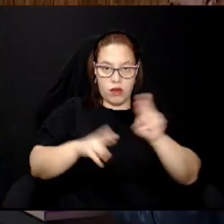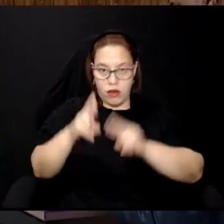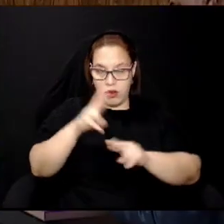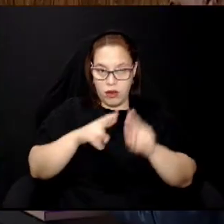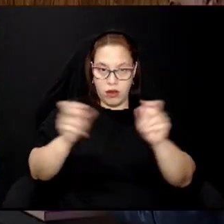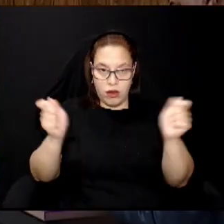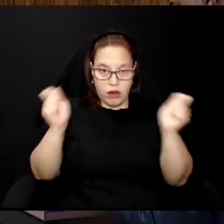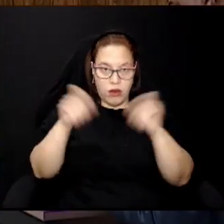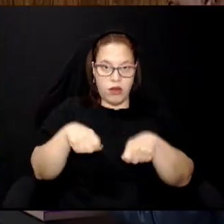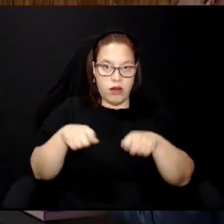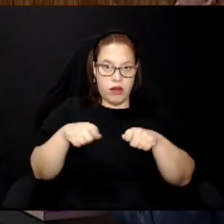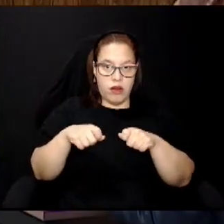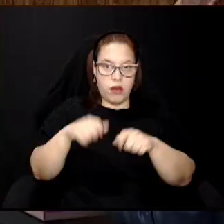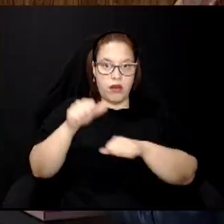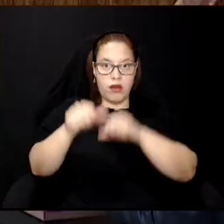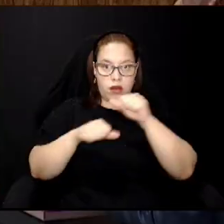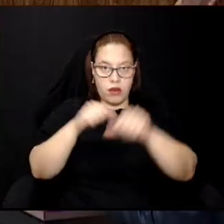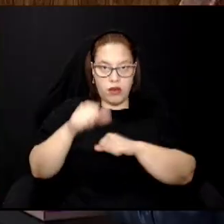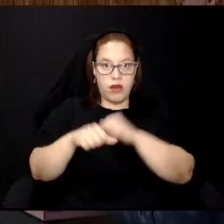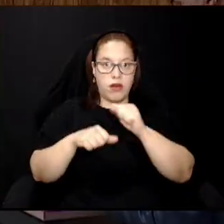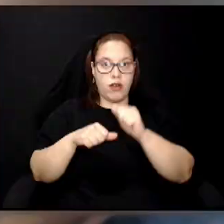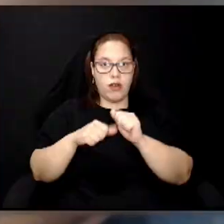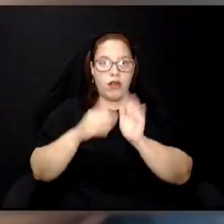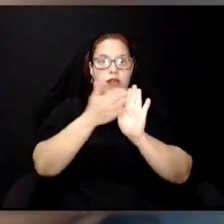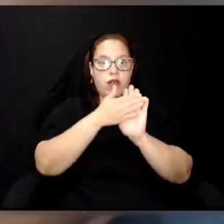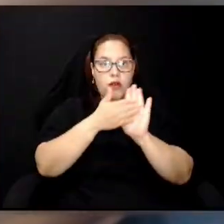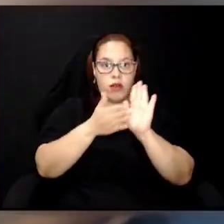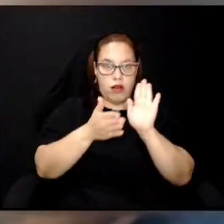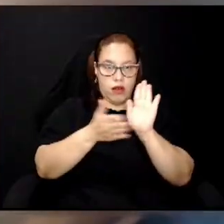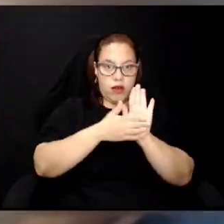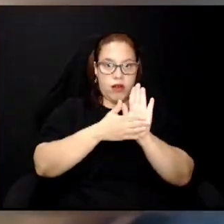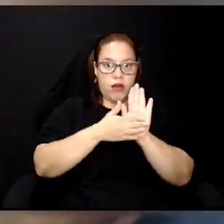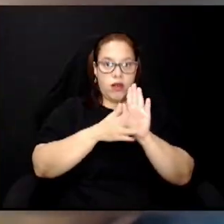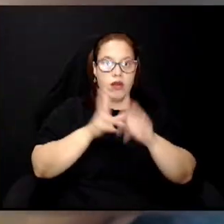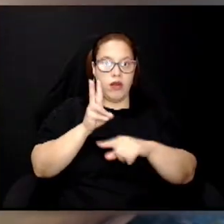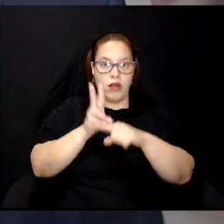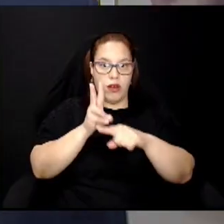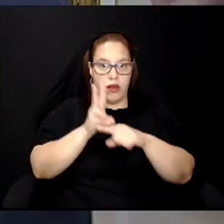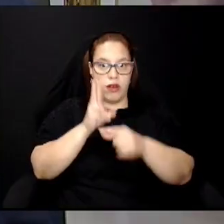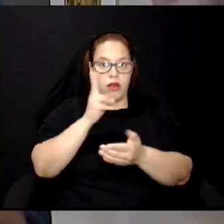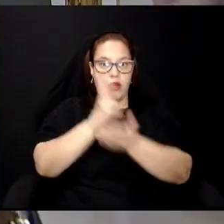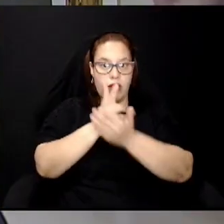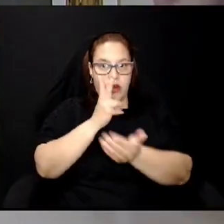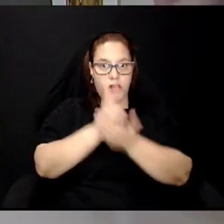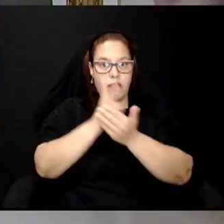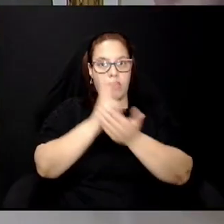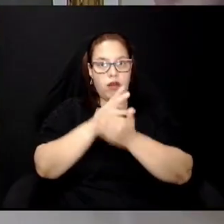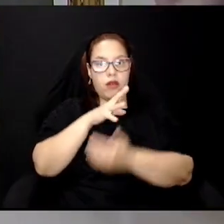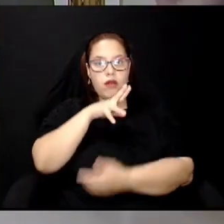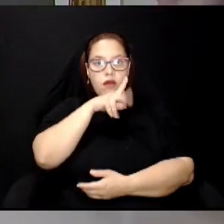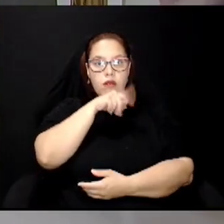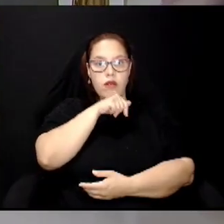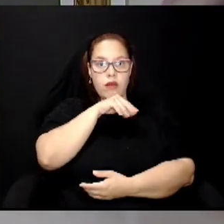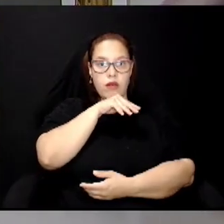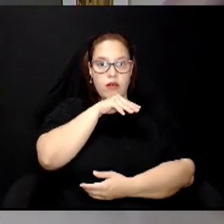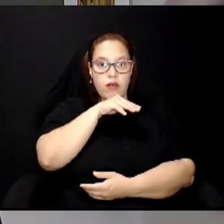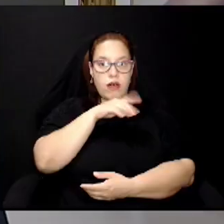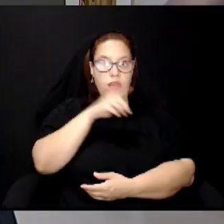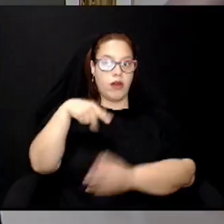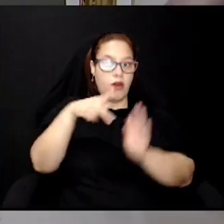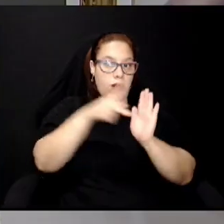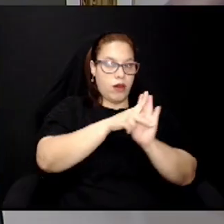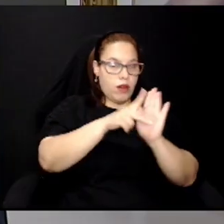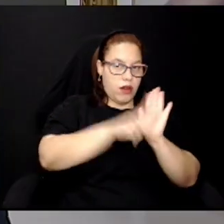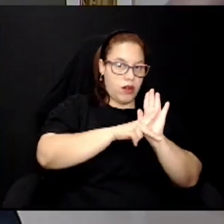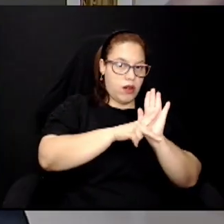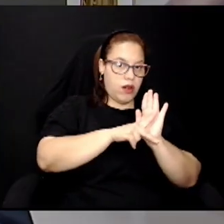de renovação mediante comprovação de cuidado contínuo com o animal. Adote Pet Campinas é esse projeto de lei que